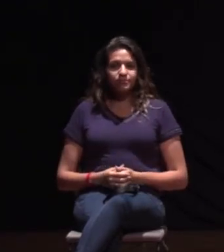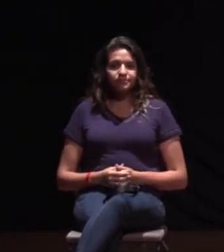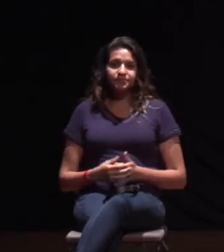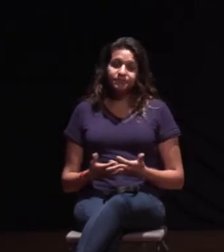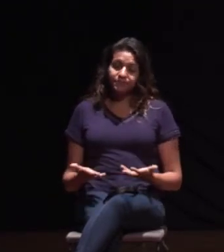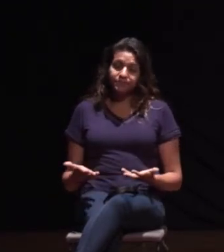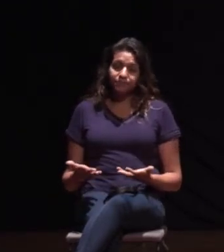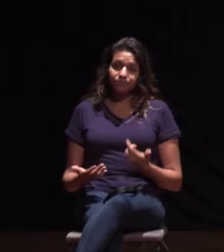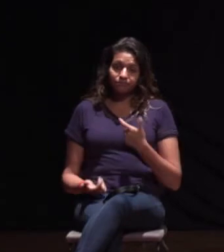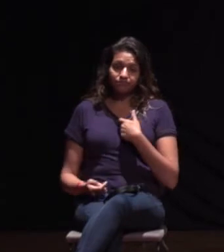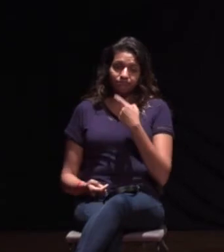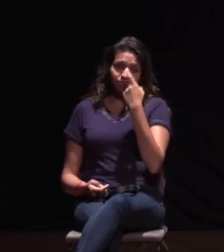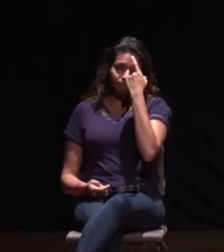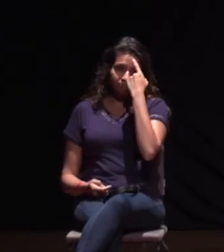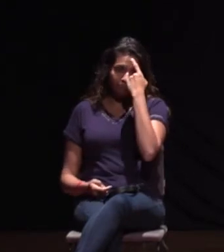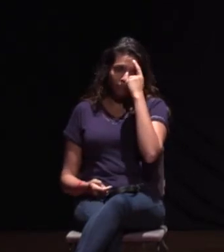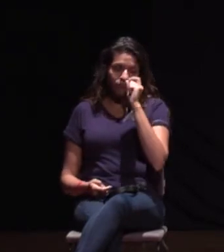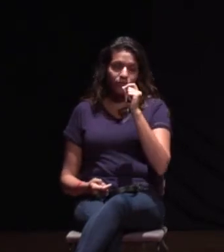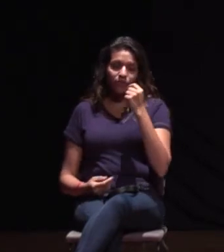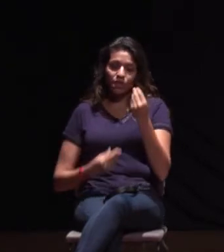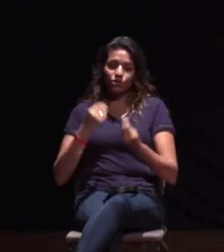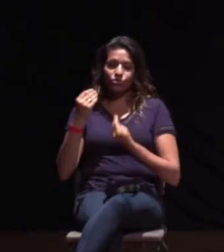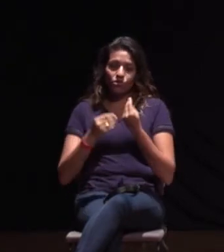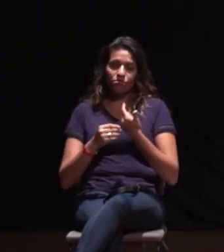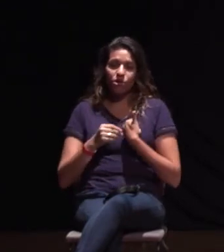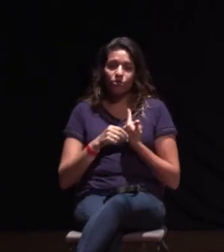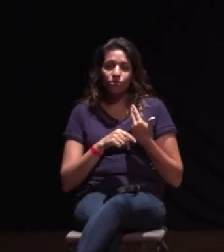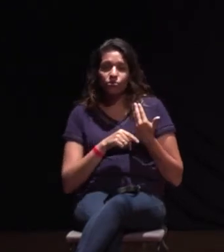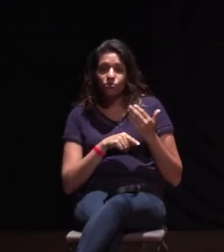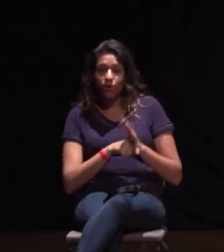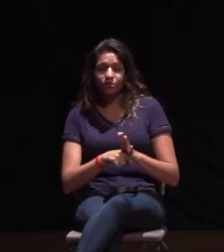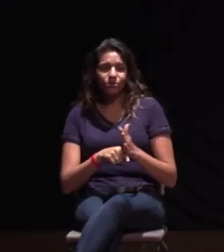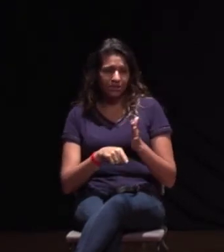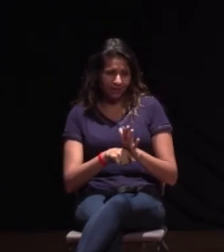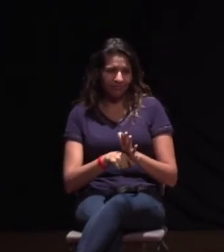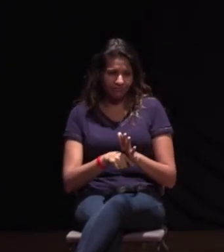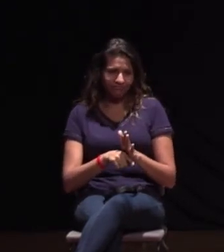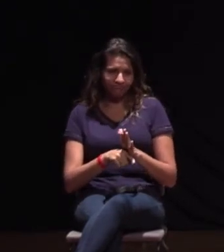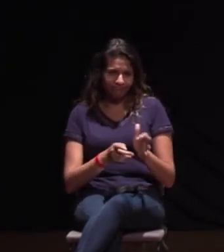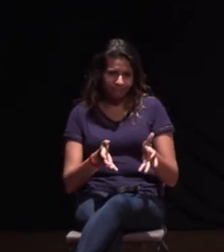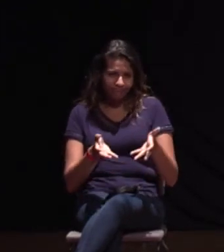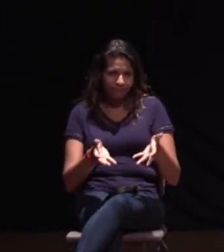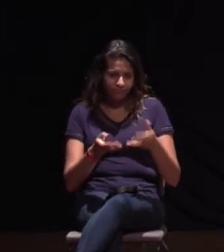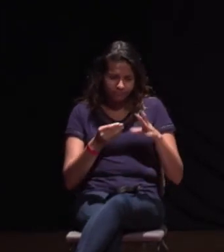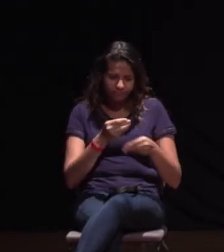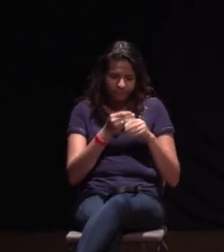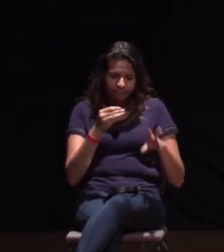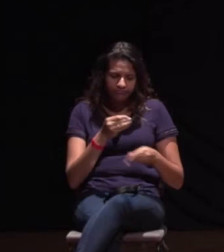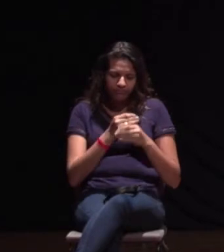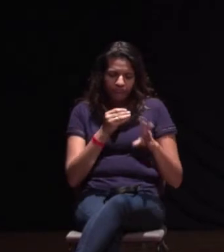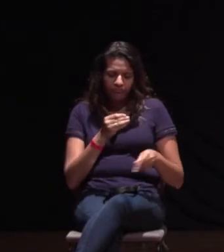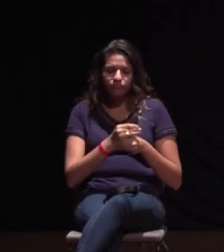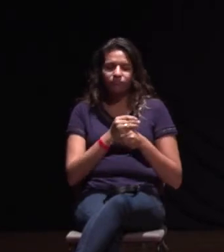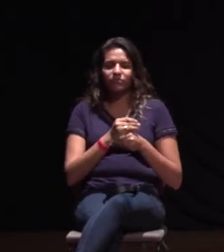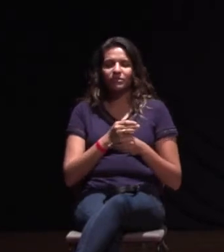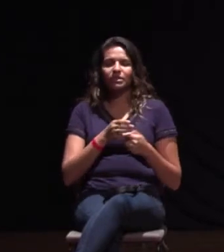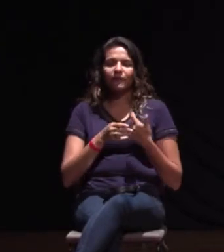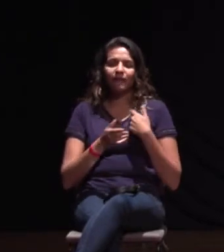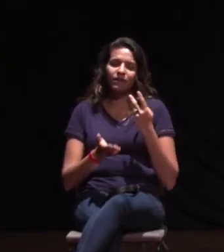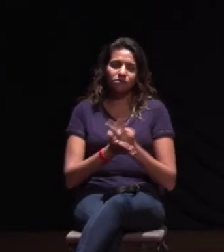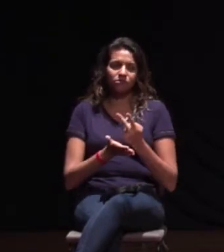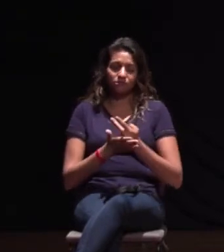Então, eu tenho pensado na minha contribuição nesse sentido e procurado estar atenta ao meu redor e nas